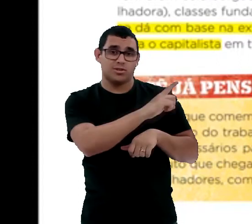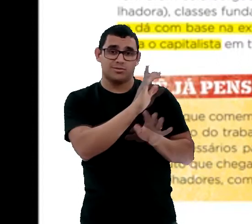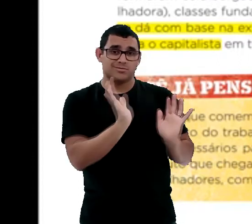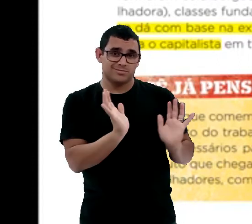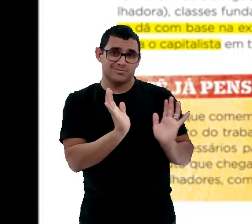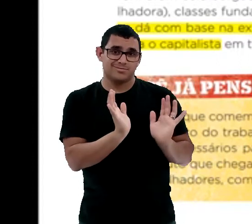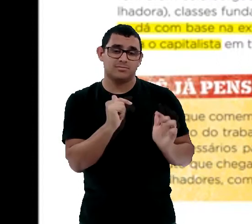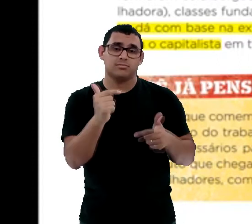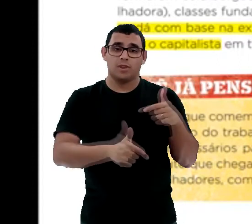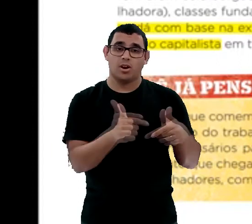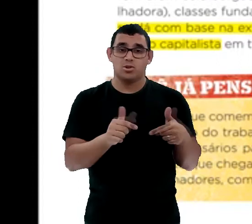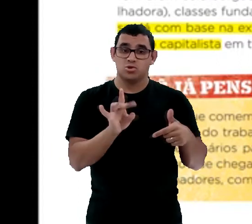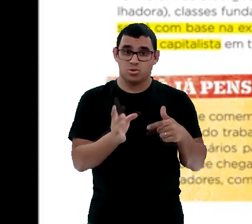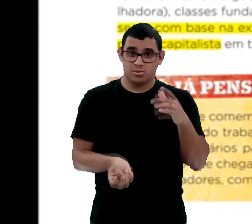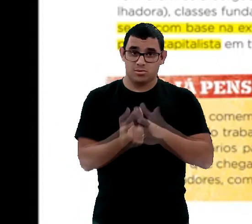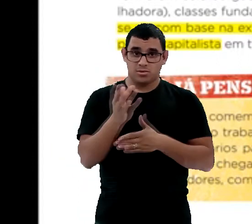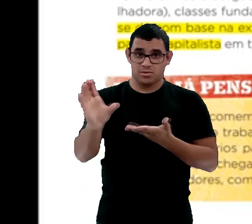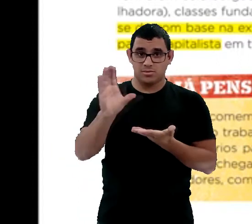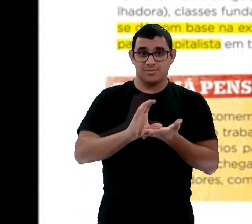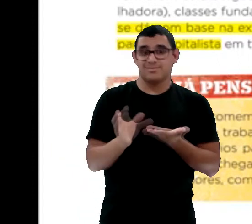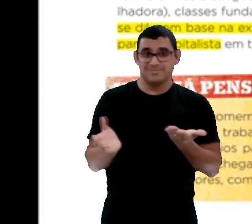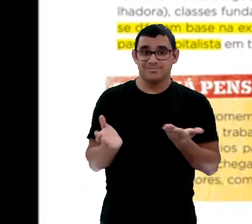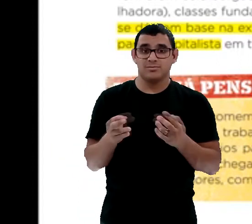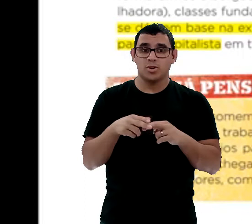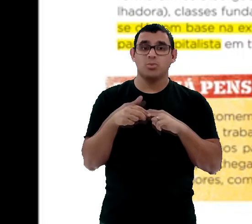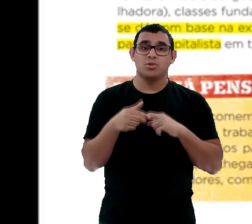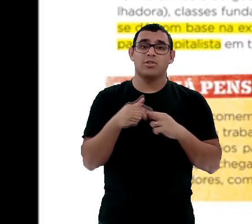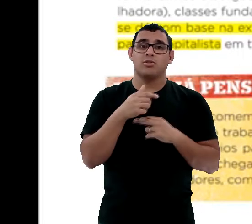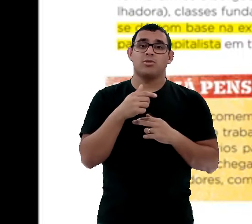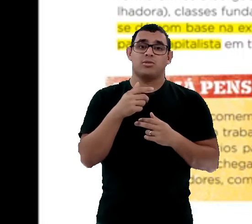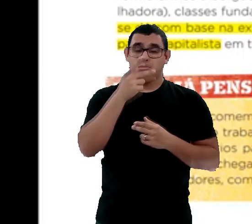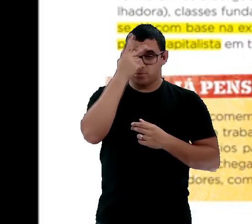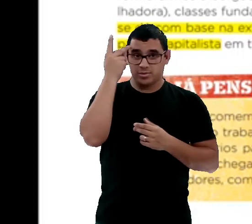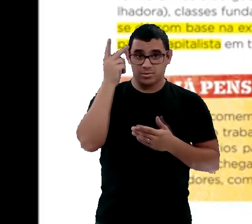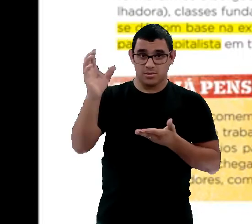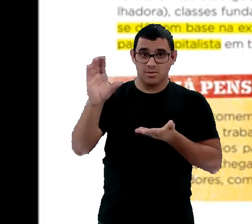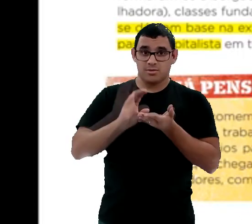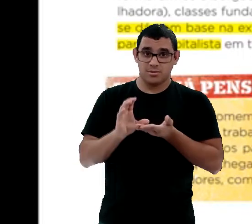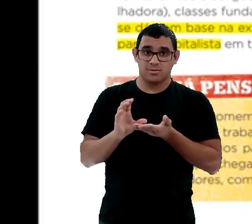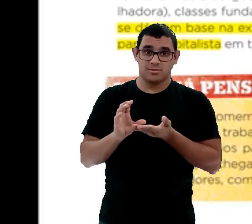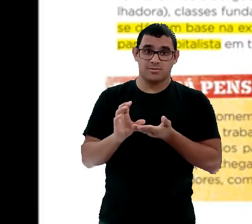ser sustentado pelo Estado. Justamente isso vem das ideias de Marx, de que